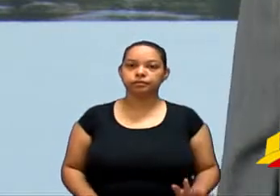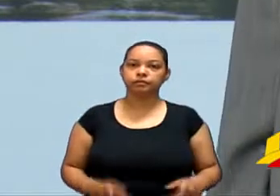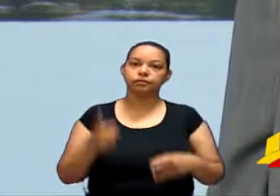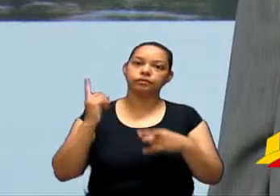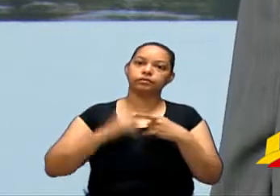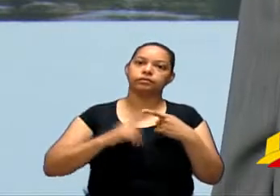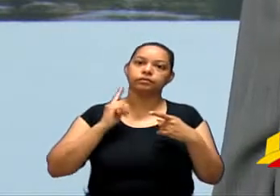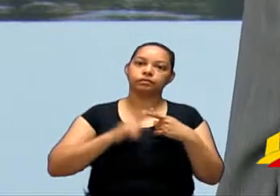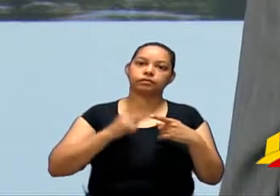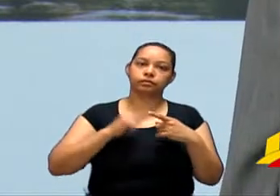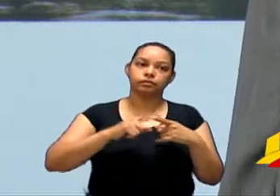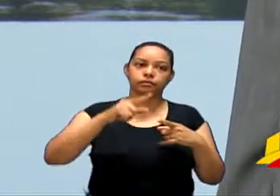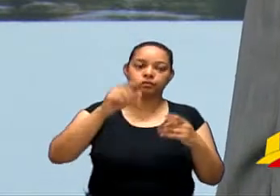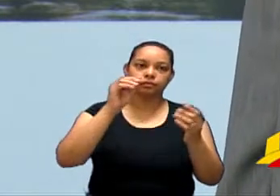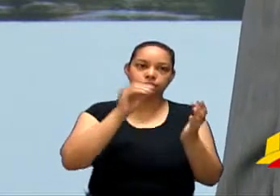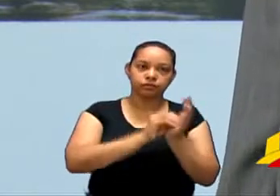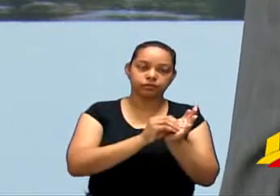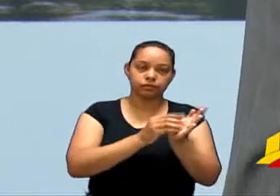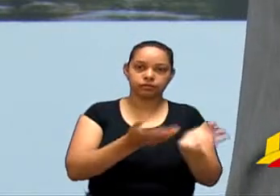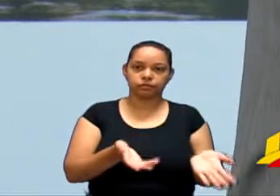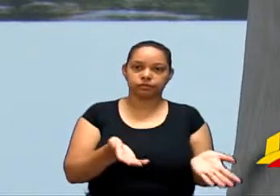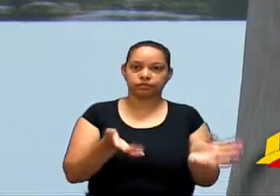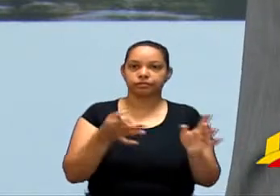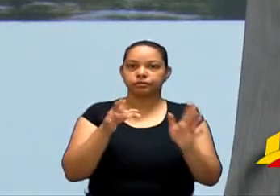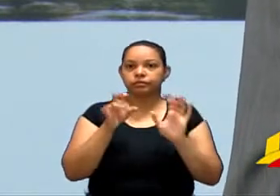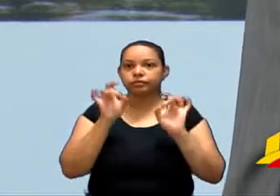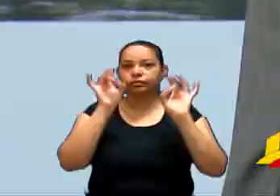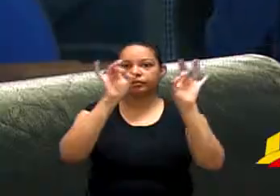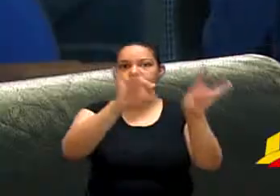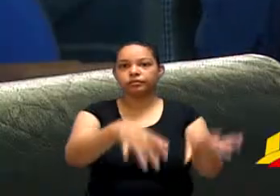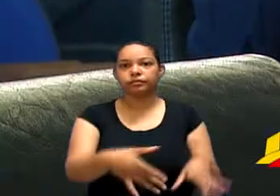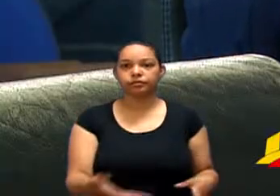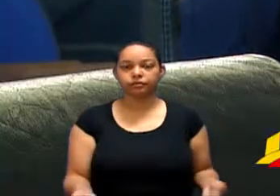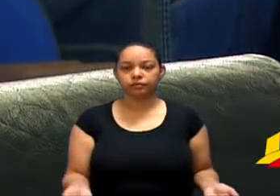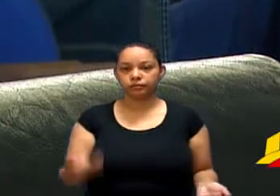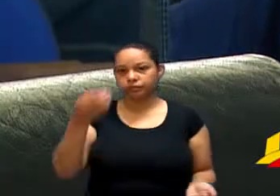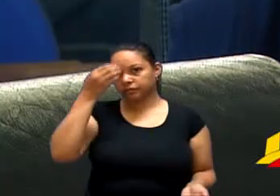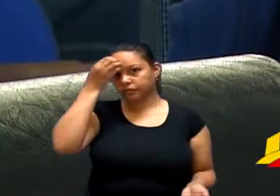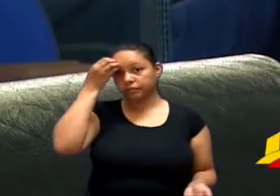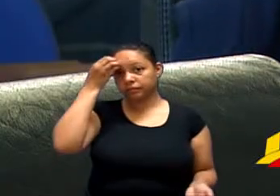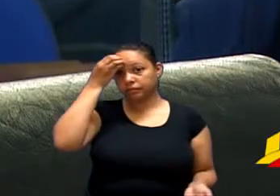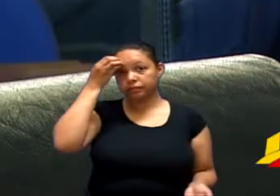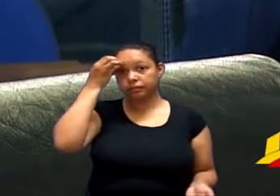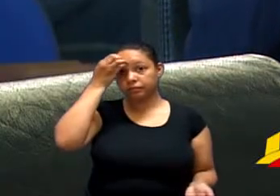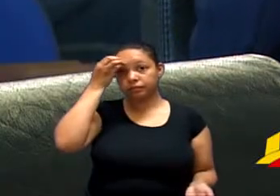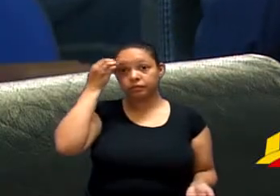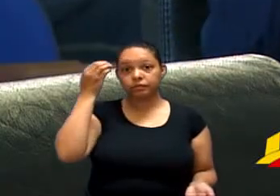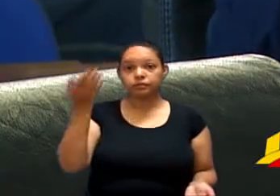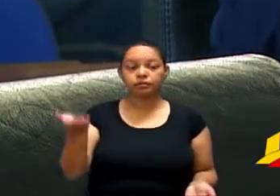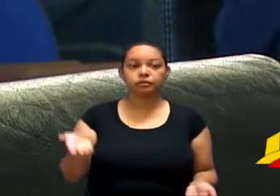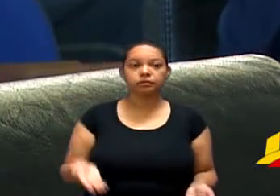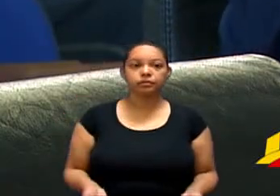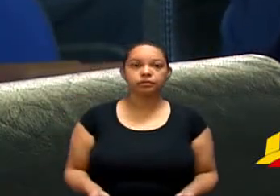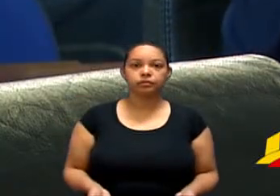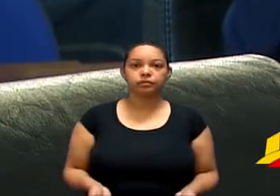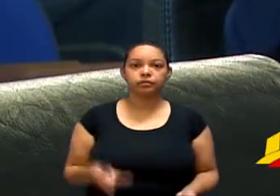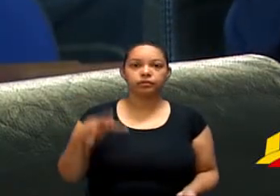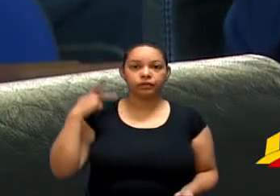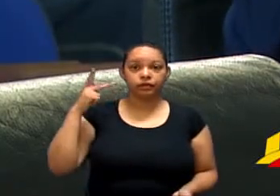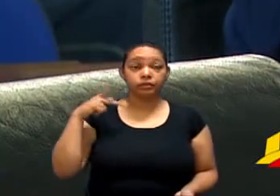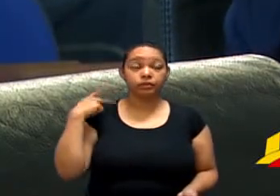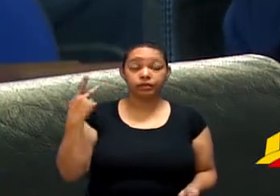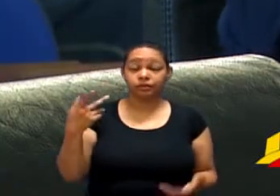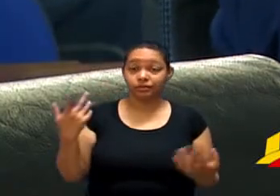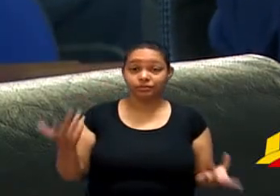fica ali abandonado a esposa de Humberto de Campos tenham sabe tudo nela vereador do céu dá até medo de passar